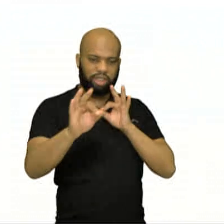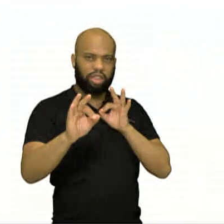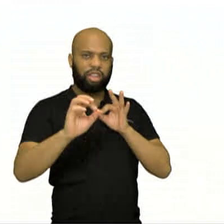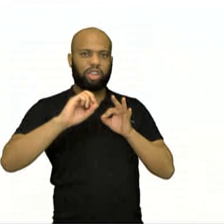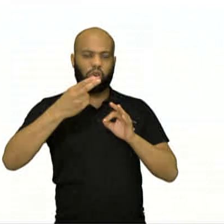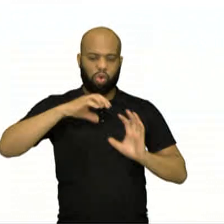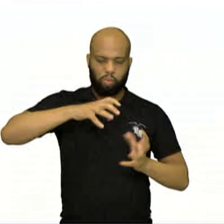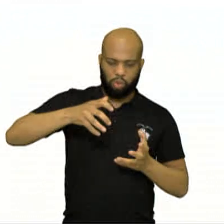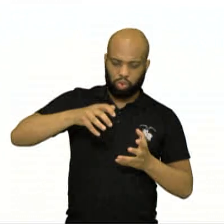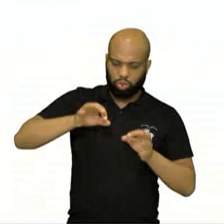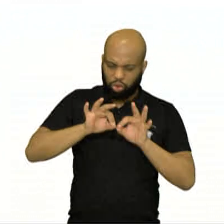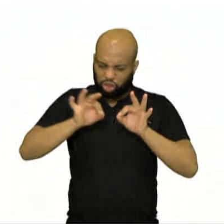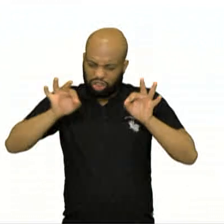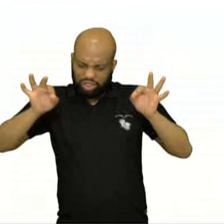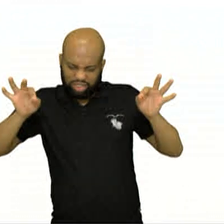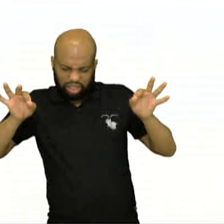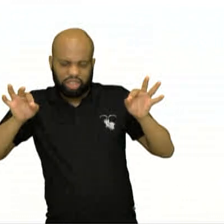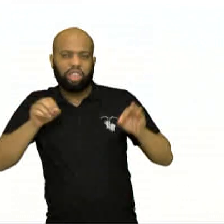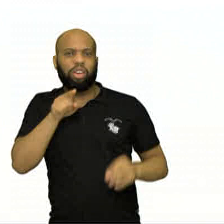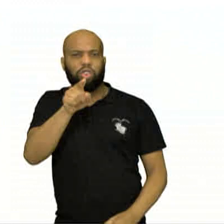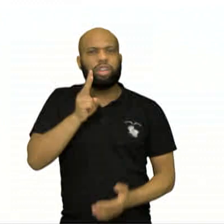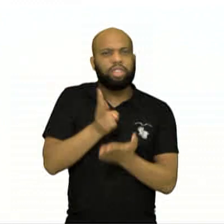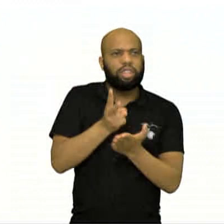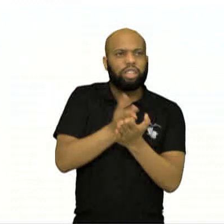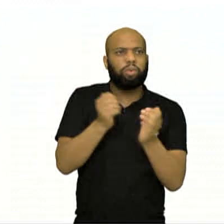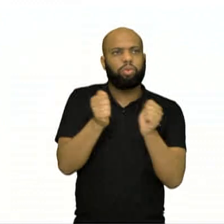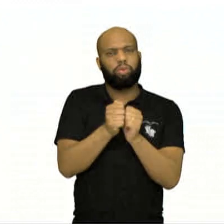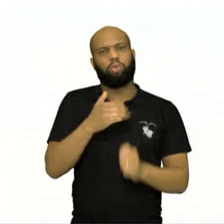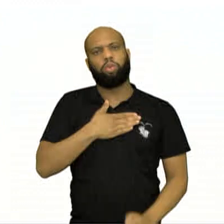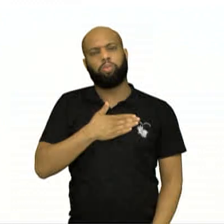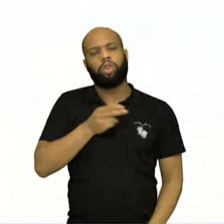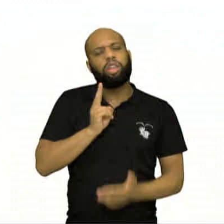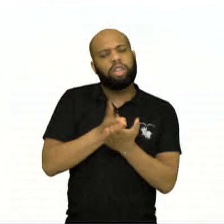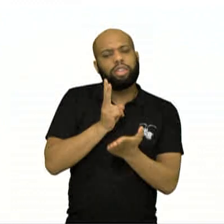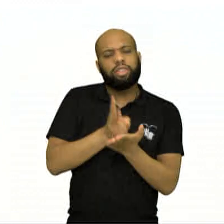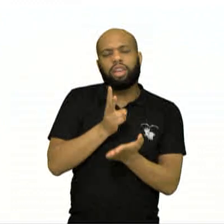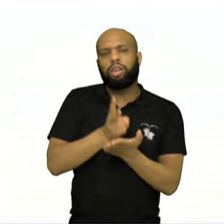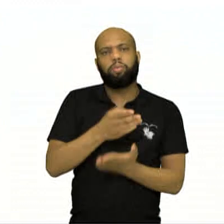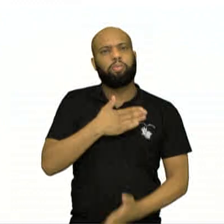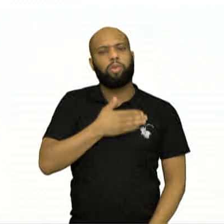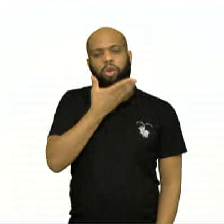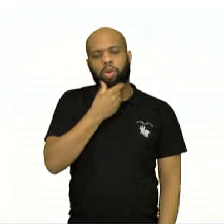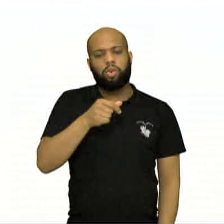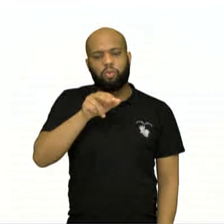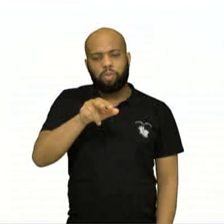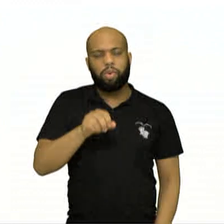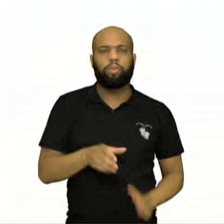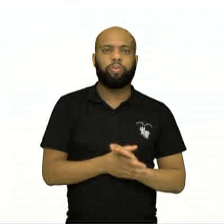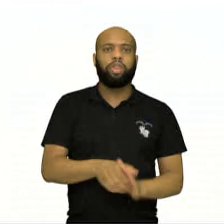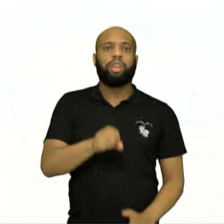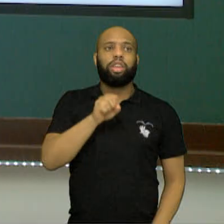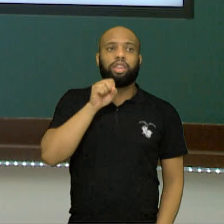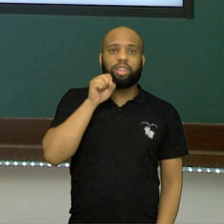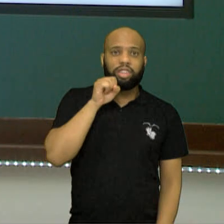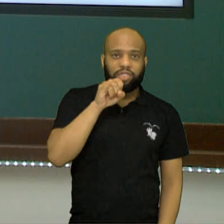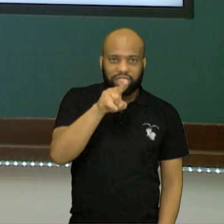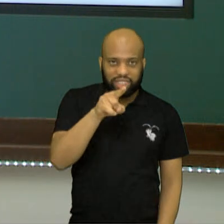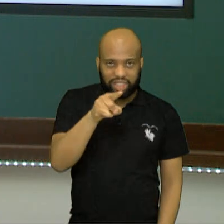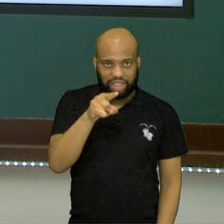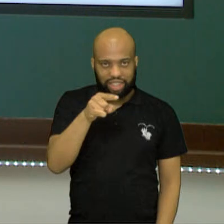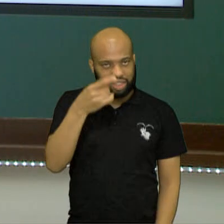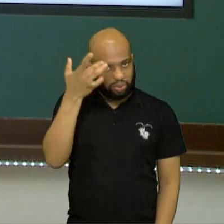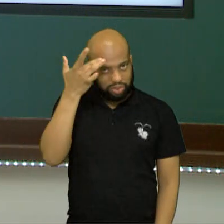mundo, você sempre estará comigo e sempre será meu irmão. Bom, para quem não se lembra, esse foi um momento